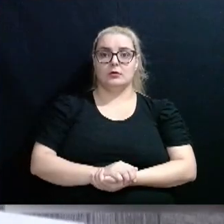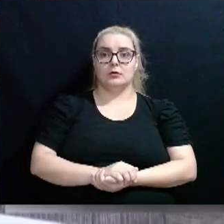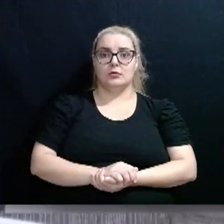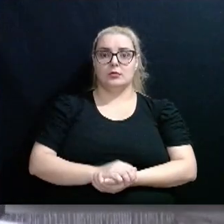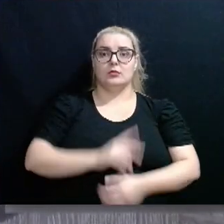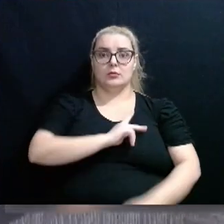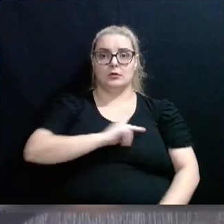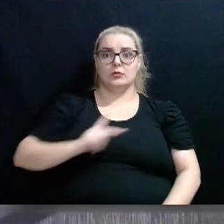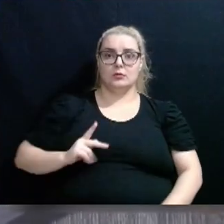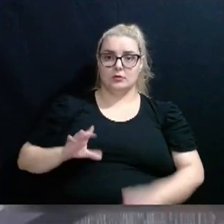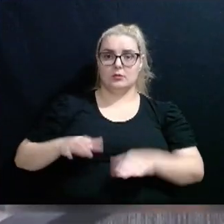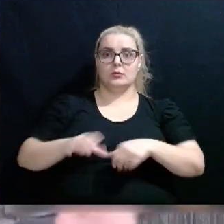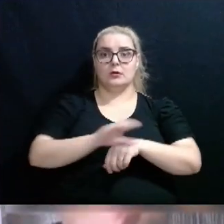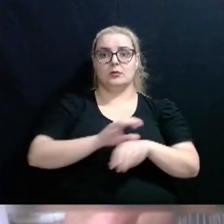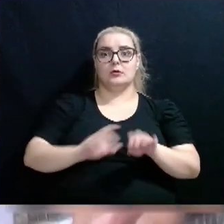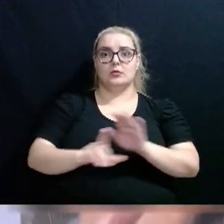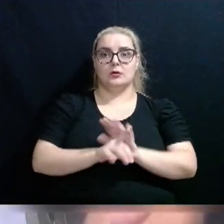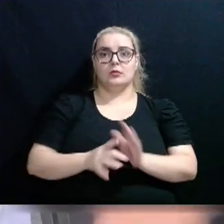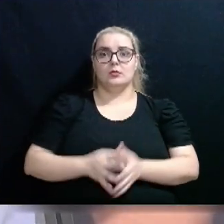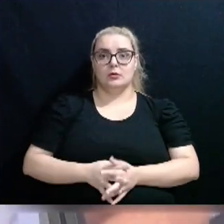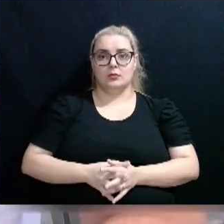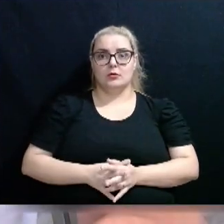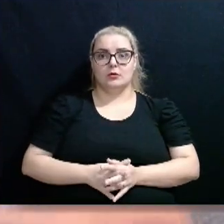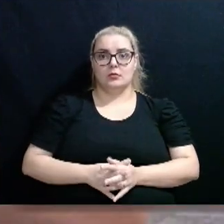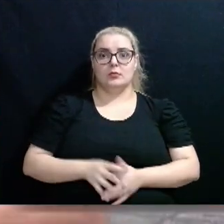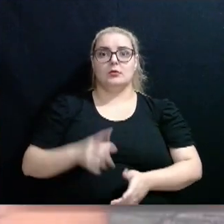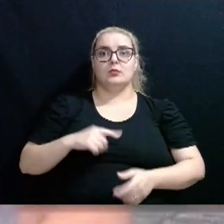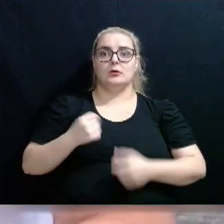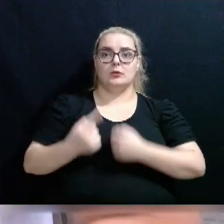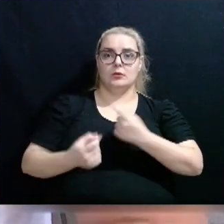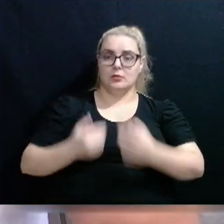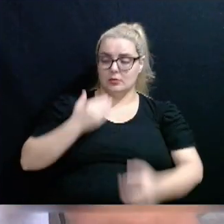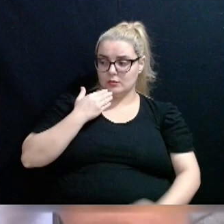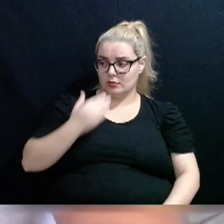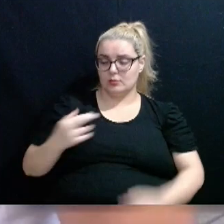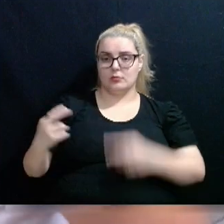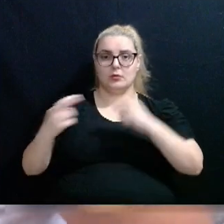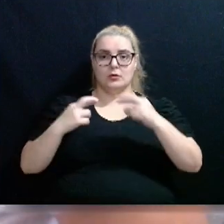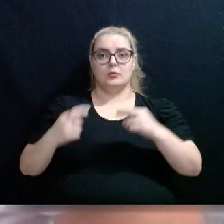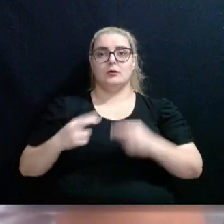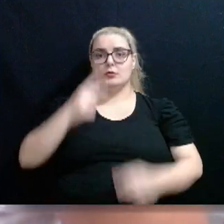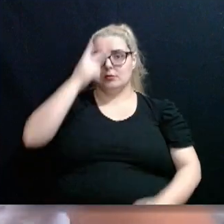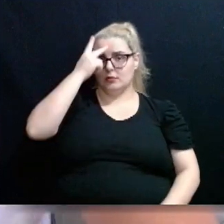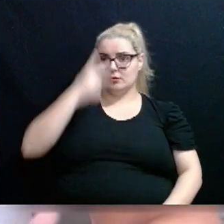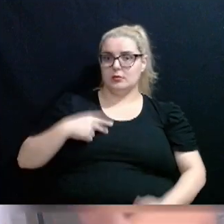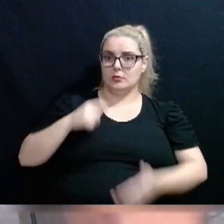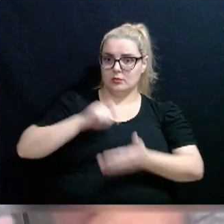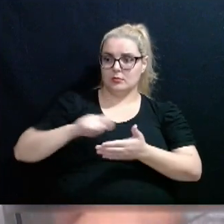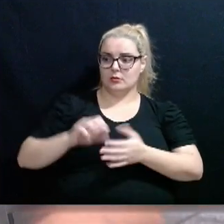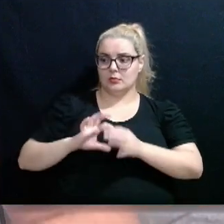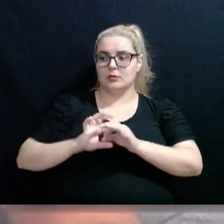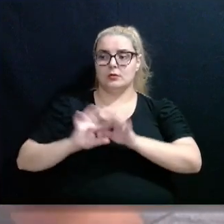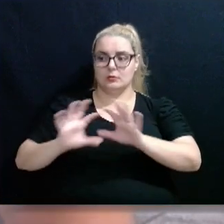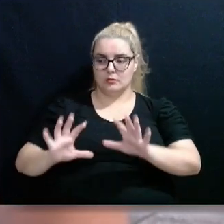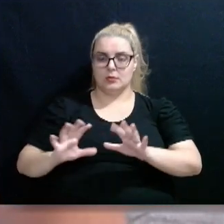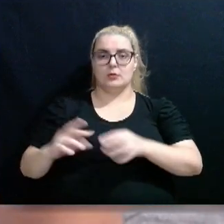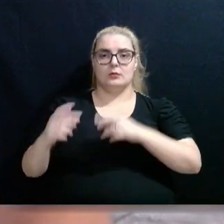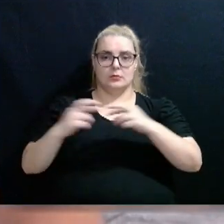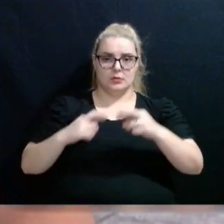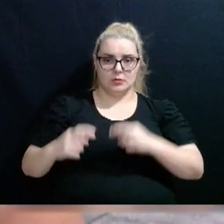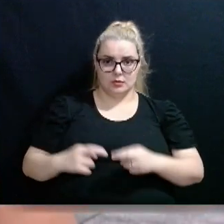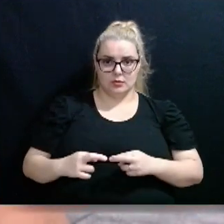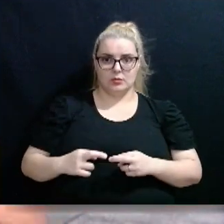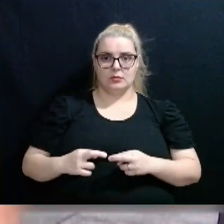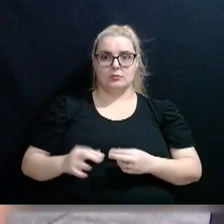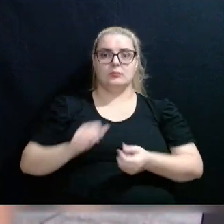Constituição e Legalidade. Tivemos alguns pedidos de vistas pelos próprios autores, concedemos essas vistas para que eles adequem